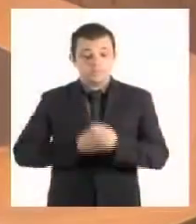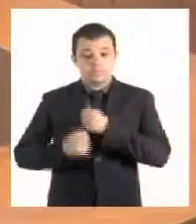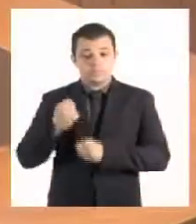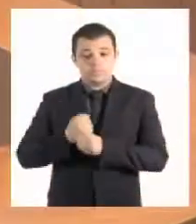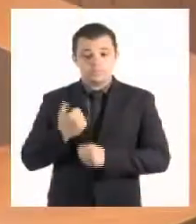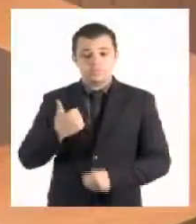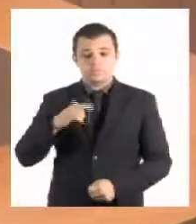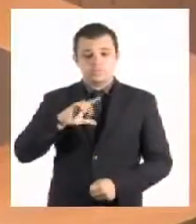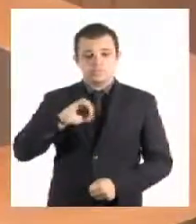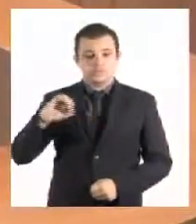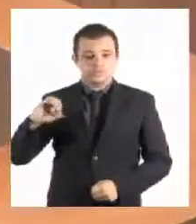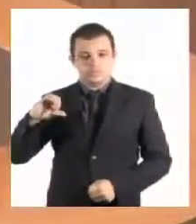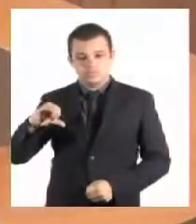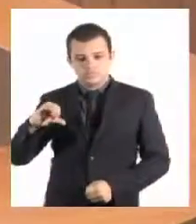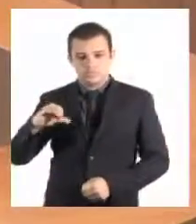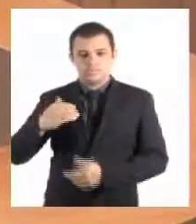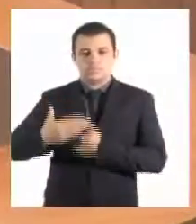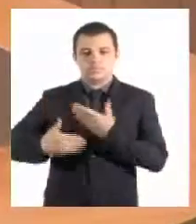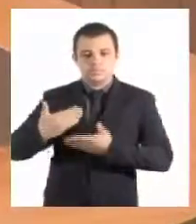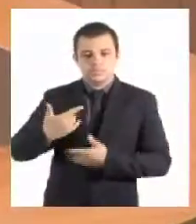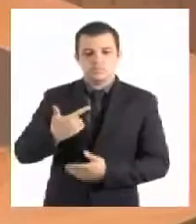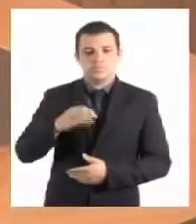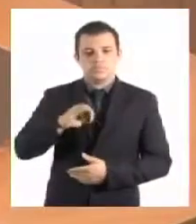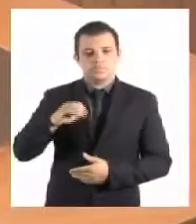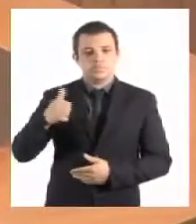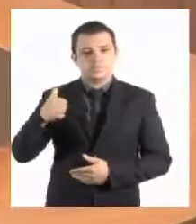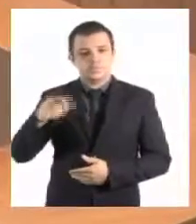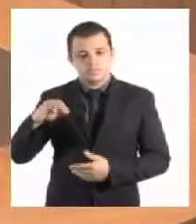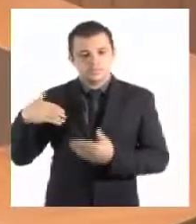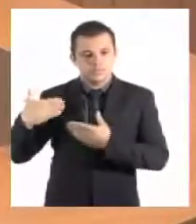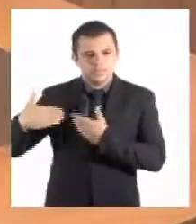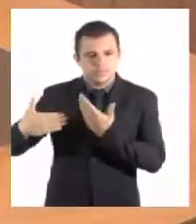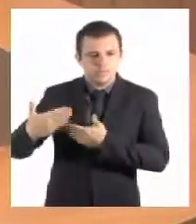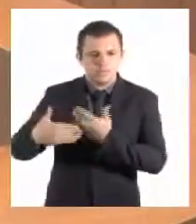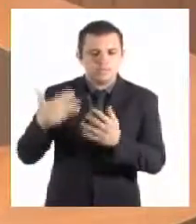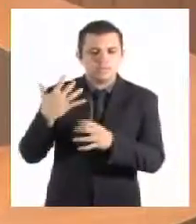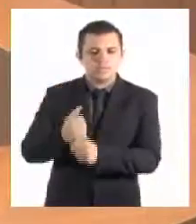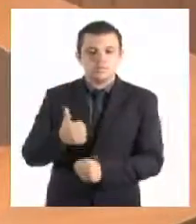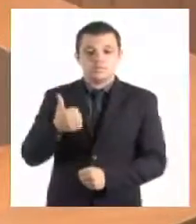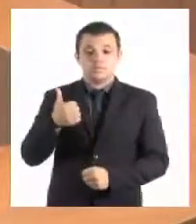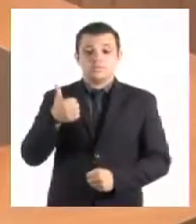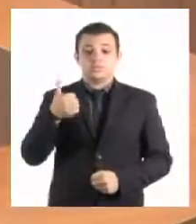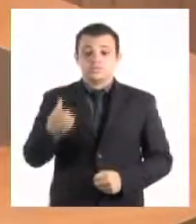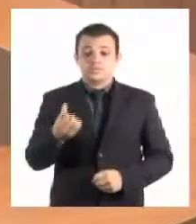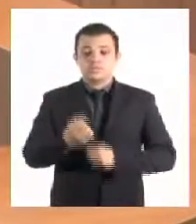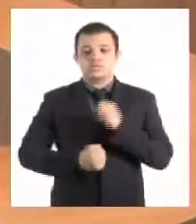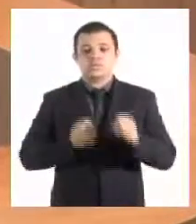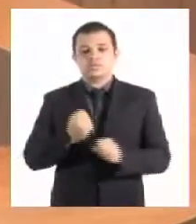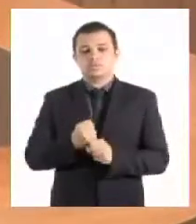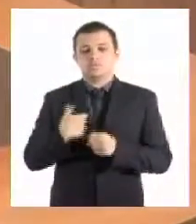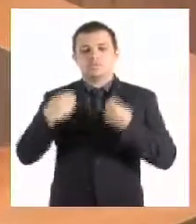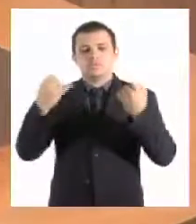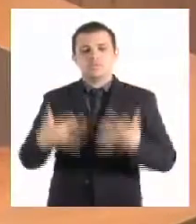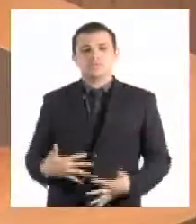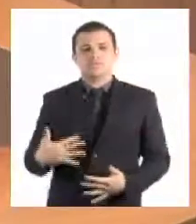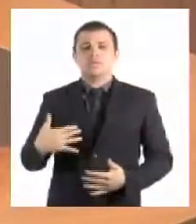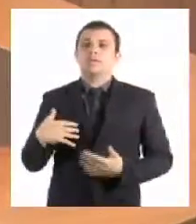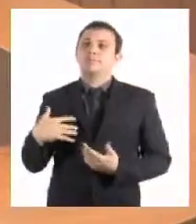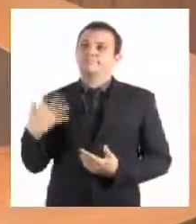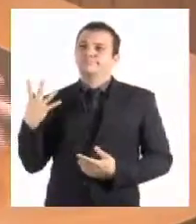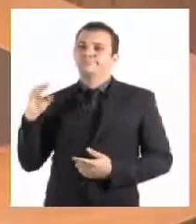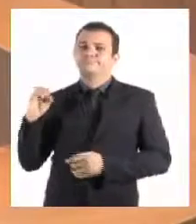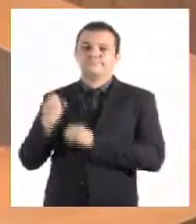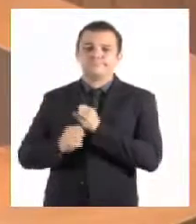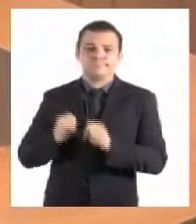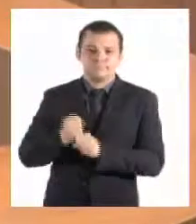2014, 6 anos. E aqui eu não vou voltar, deputado, com discurso de 40 anos, não. São 6 anos, os 2 últimos